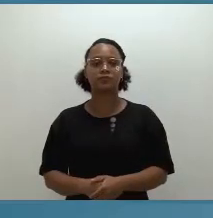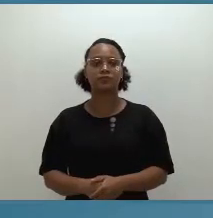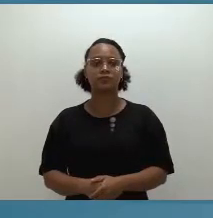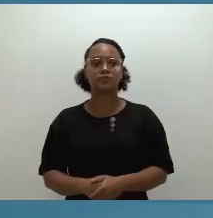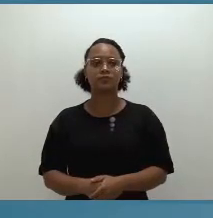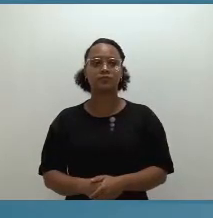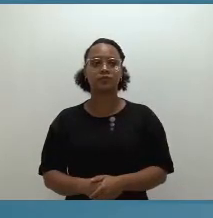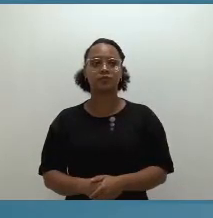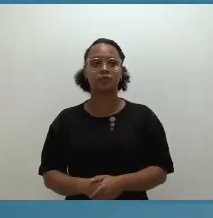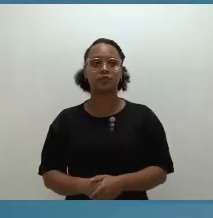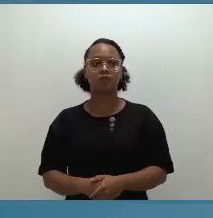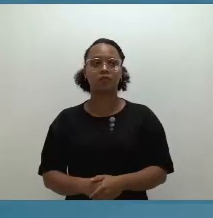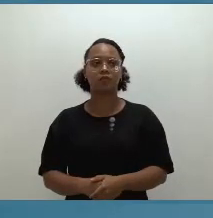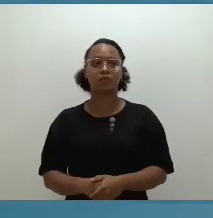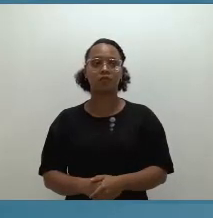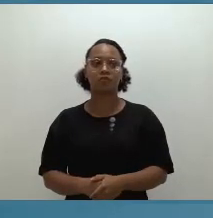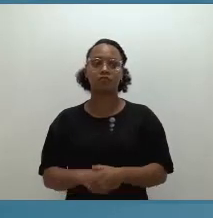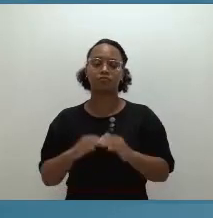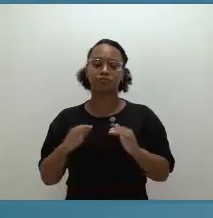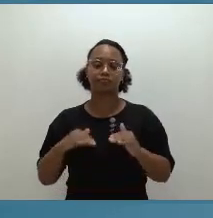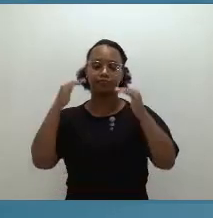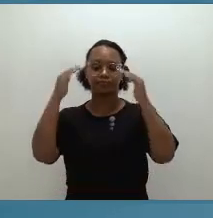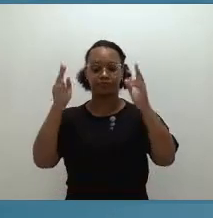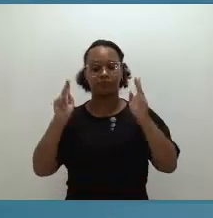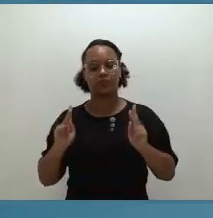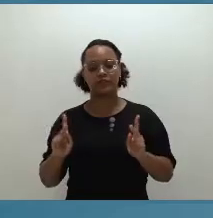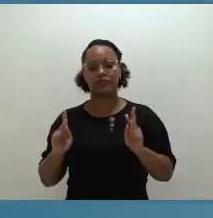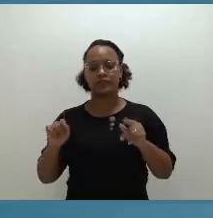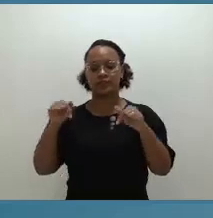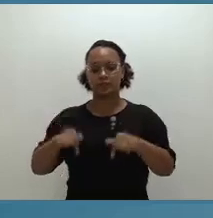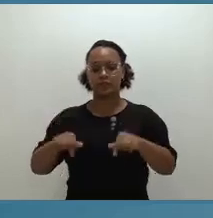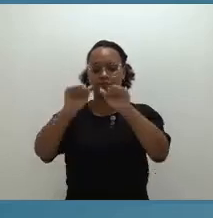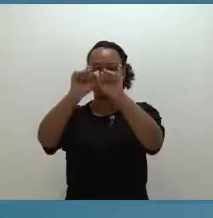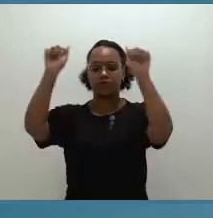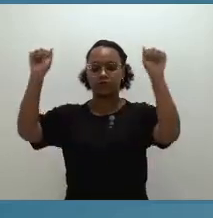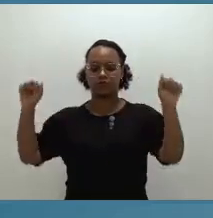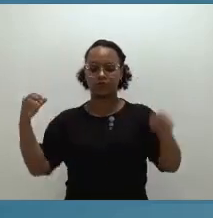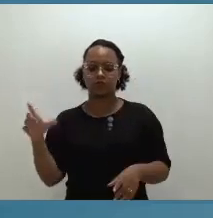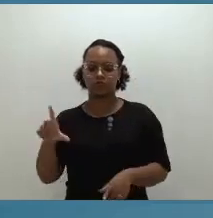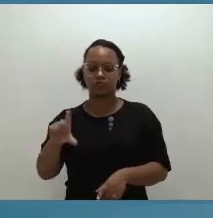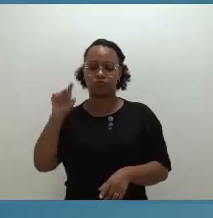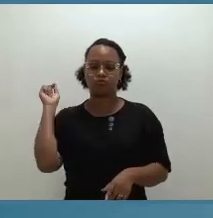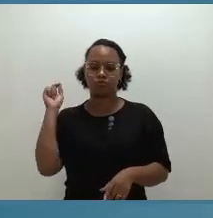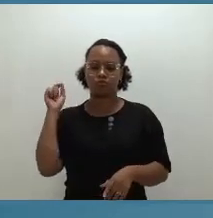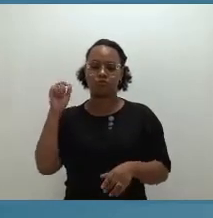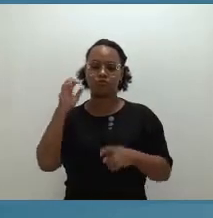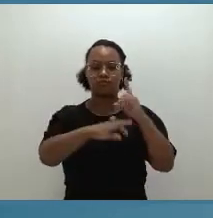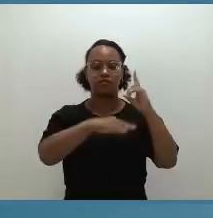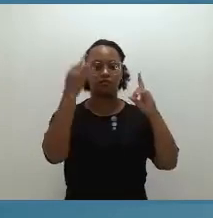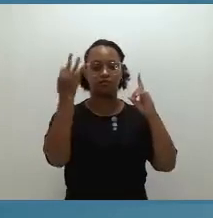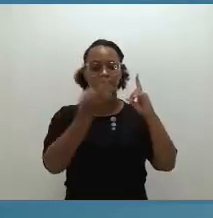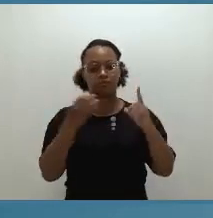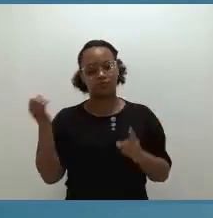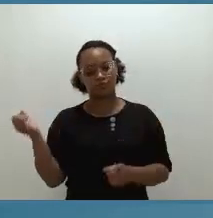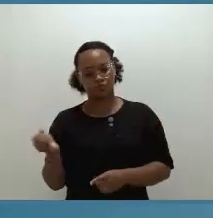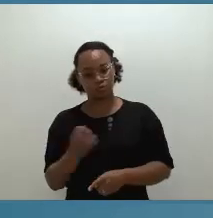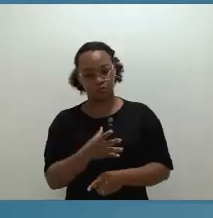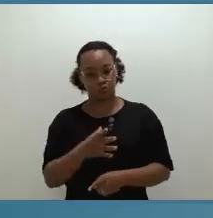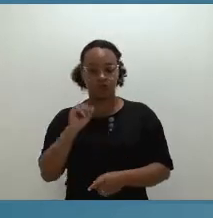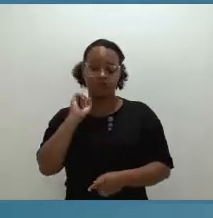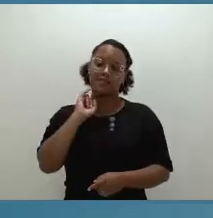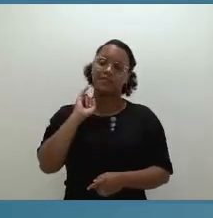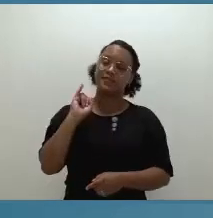é baixo no tribunal de serviço de Mário Torres. O senhor, da senhora,